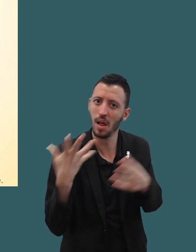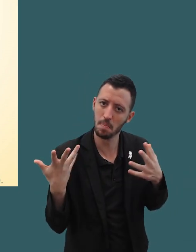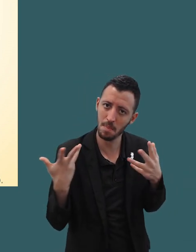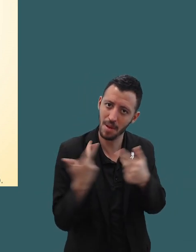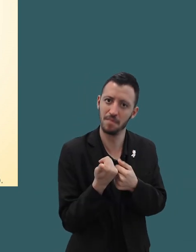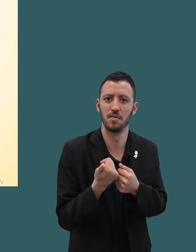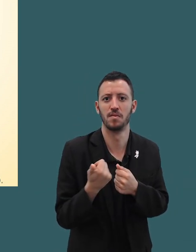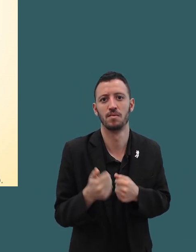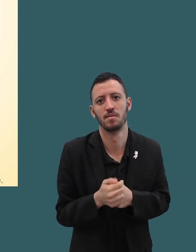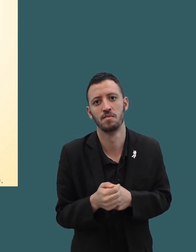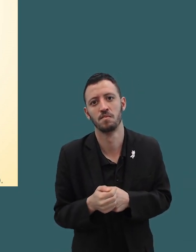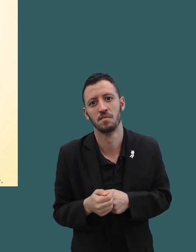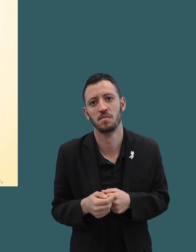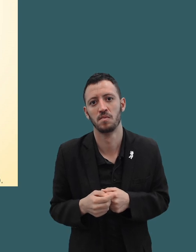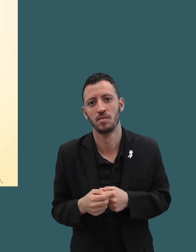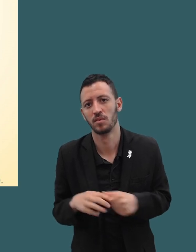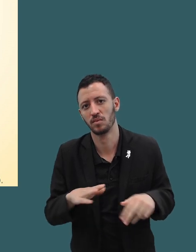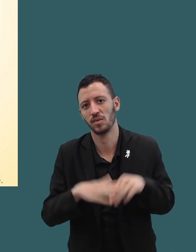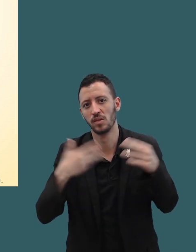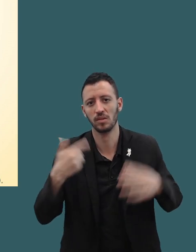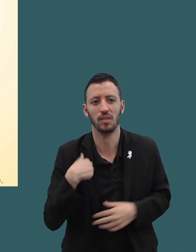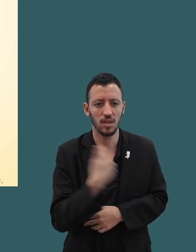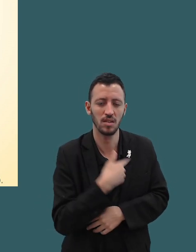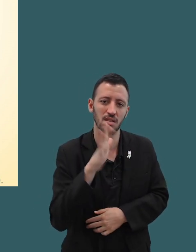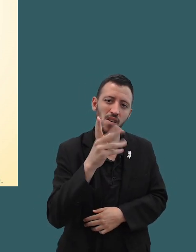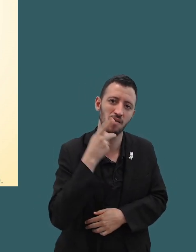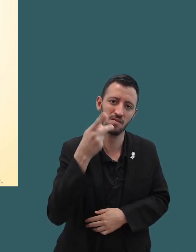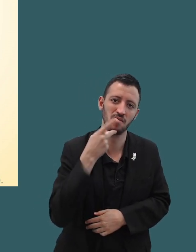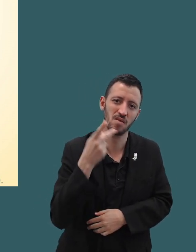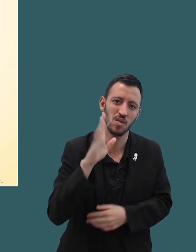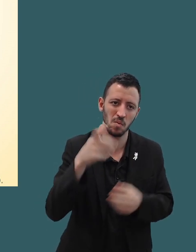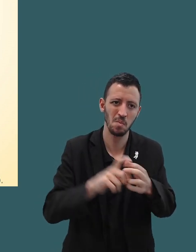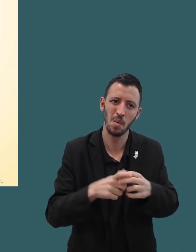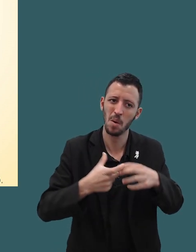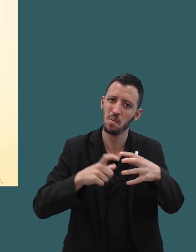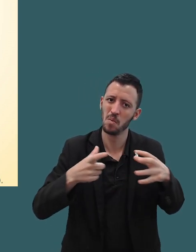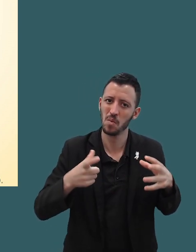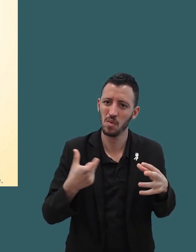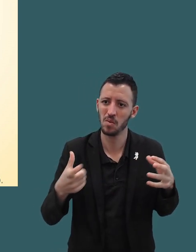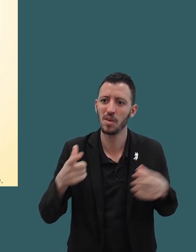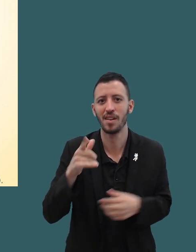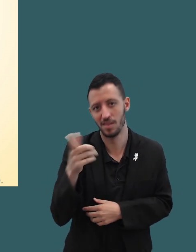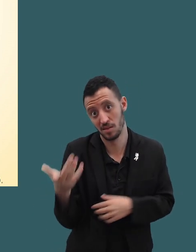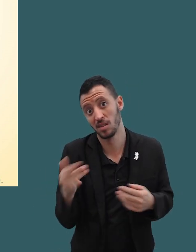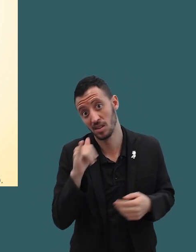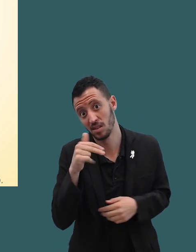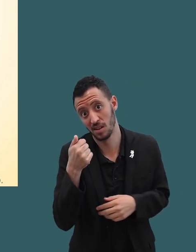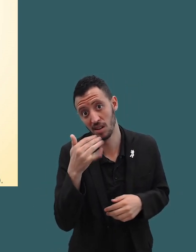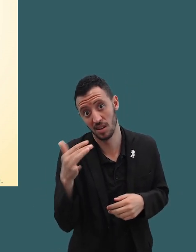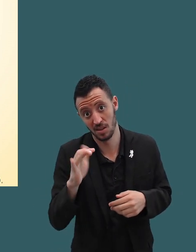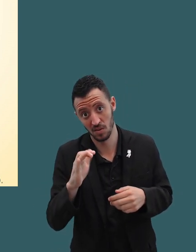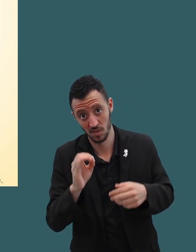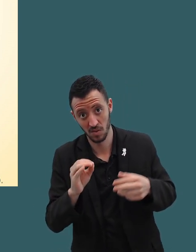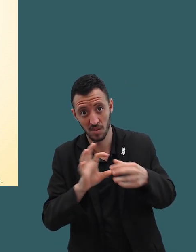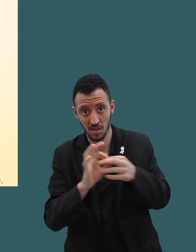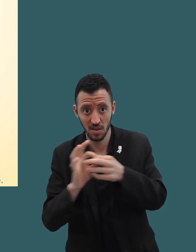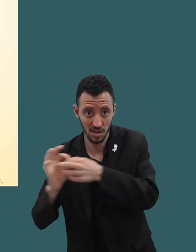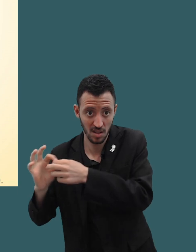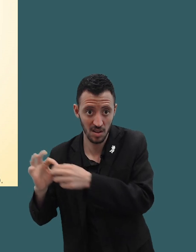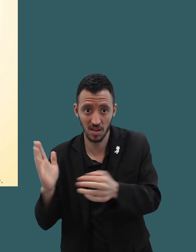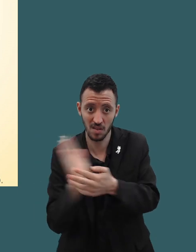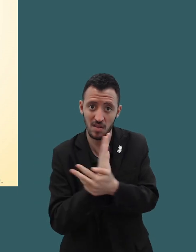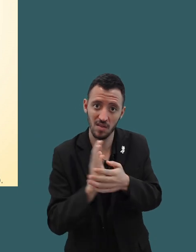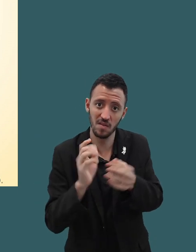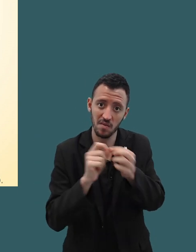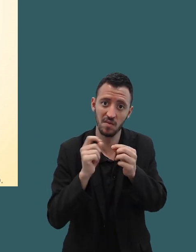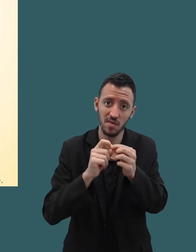fantástico quando a gente estava comentando que aumentou, viu, Inácio, nas Olimpíadas, algumas